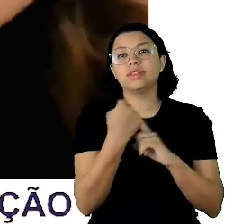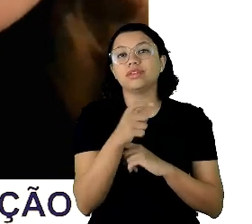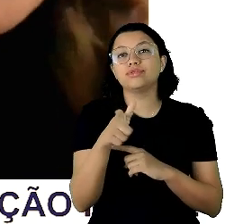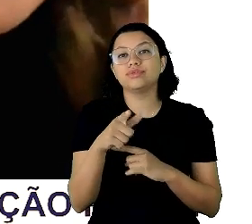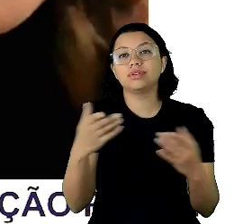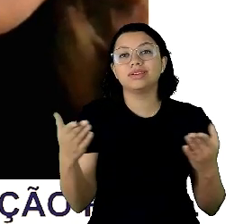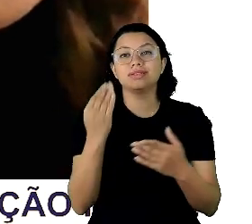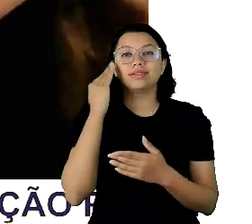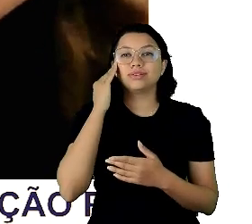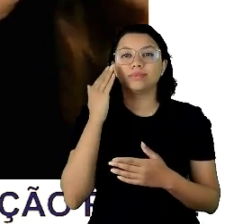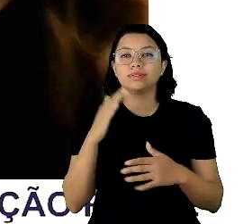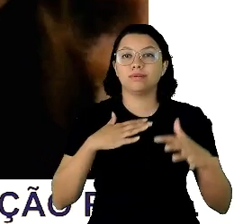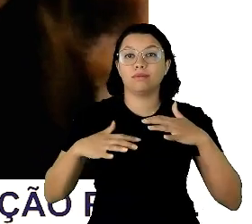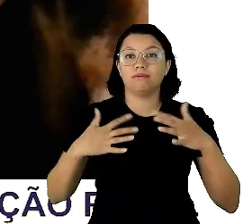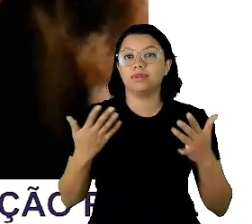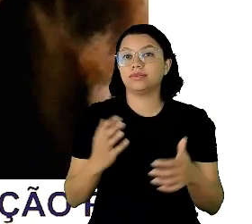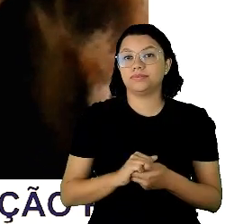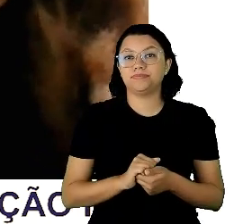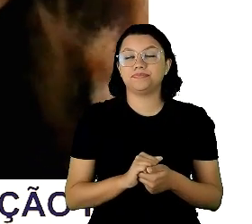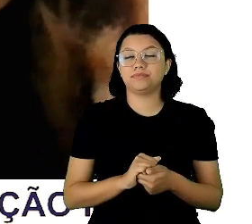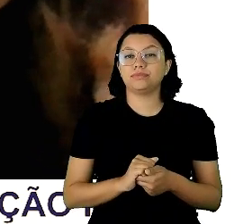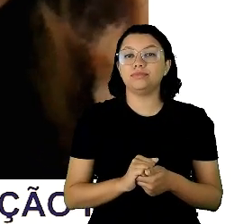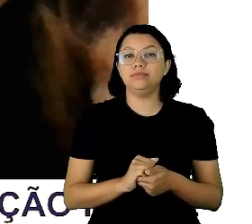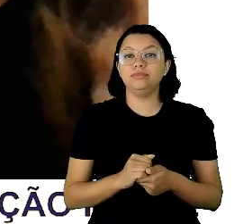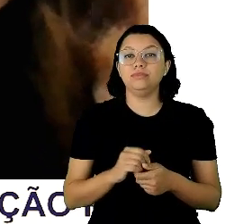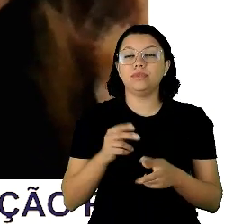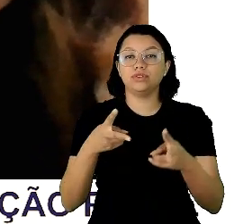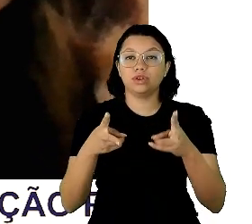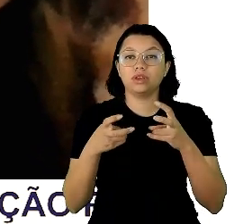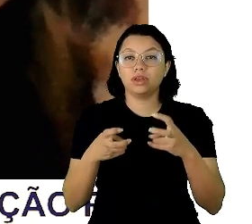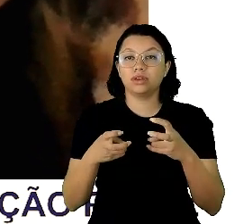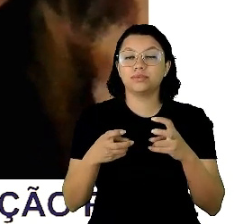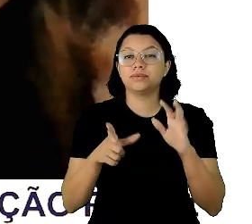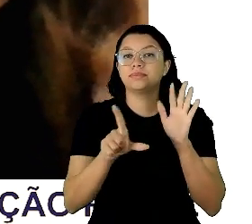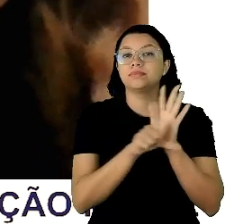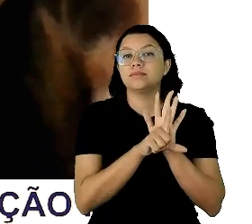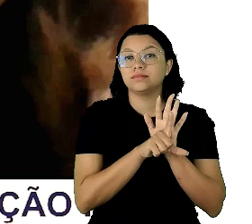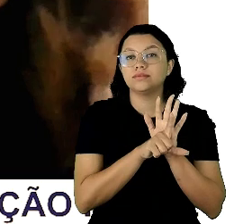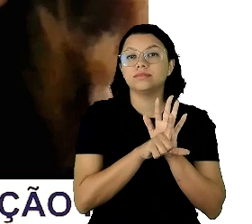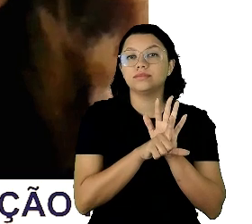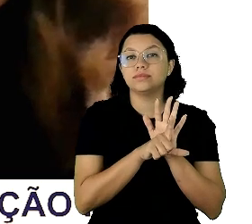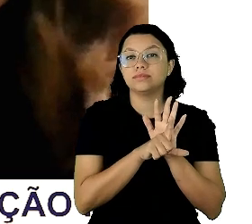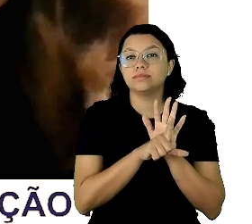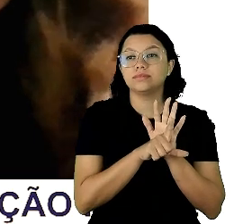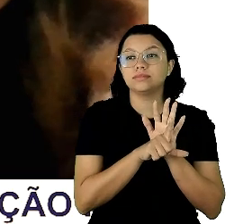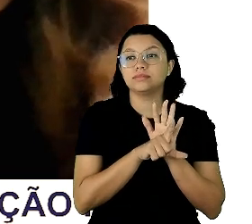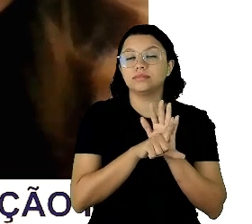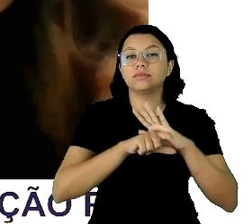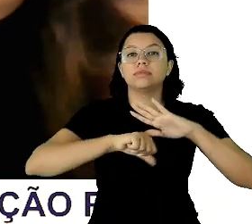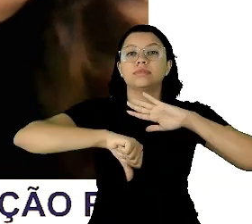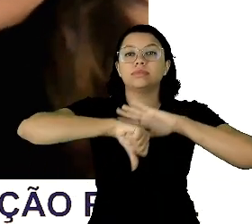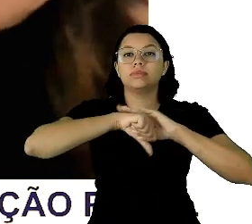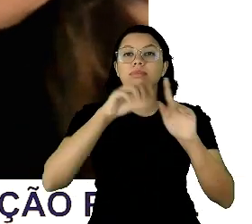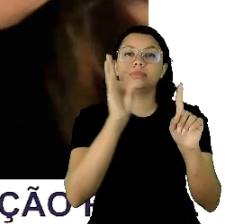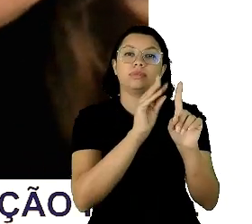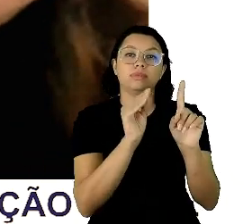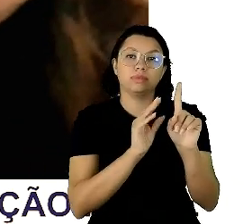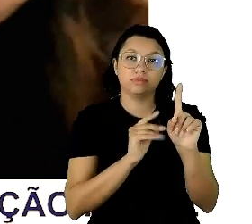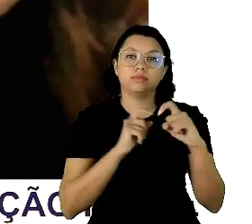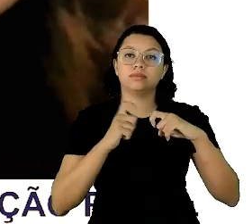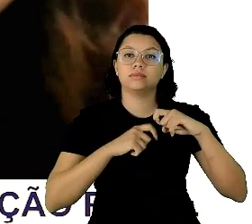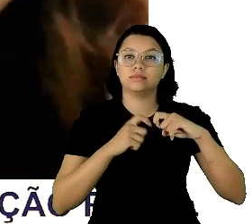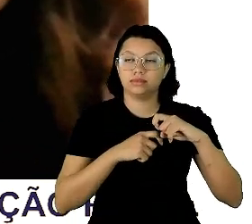movimento. A lei, o que a gente nota assim, a lei, o crime de importunação sexual, ela tem algumas